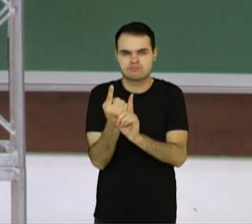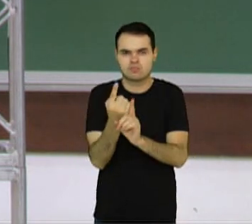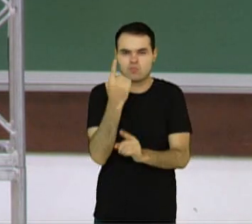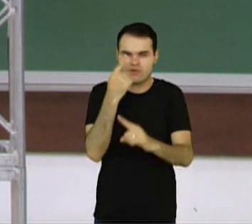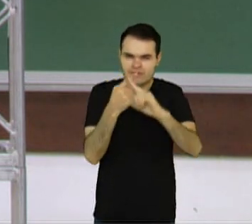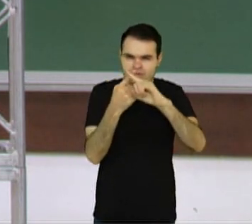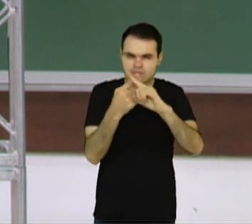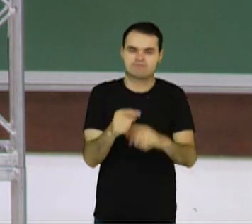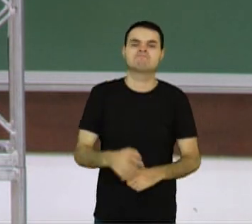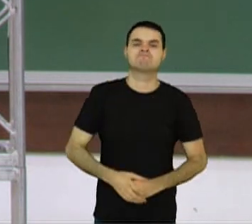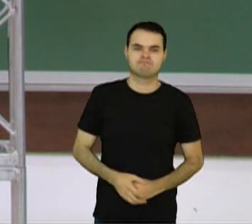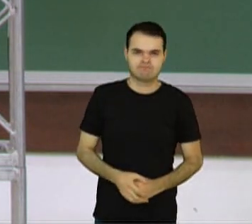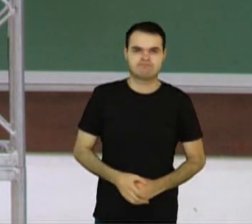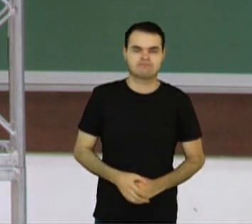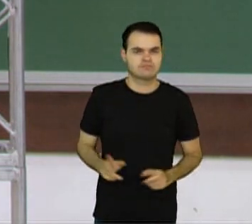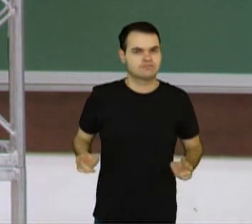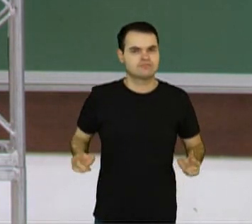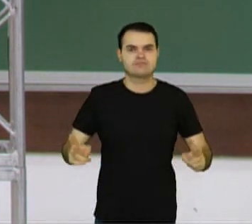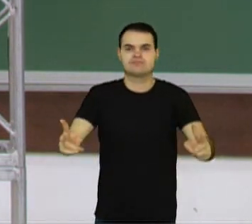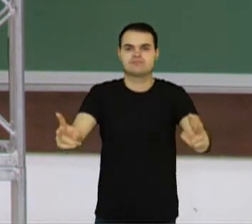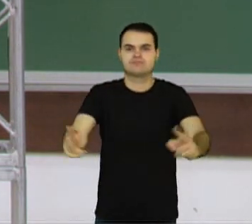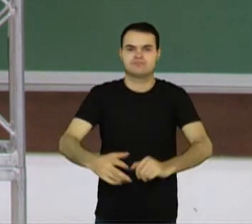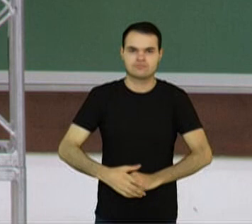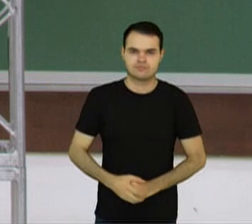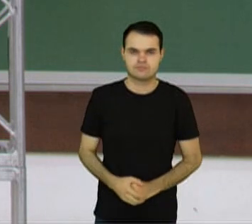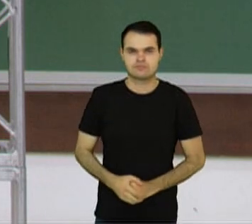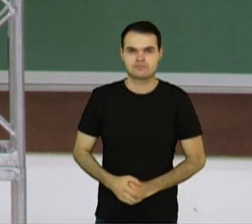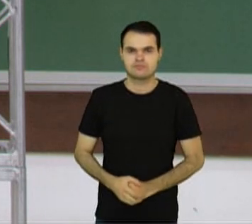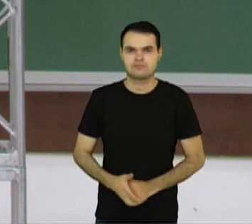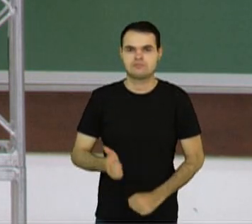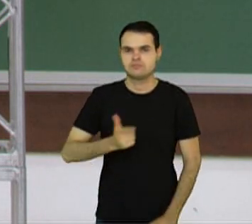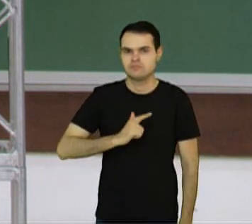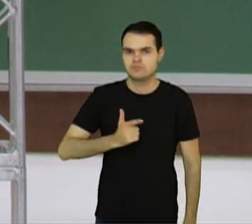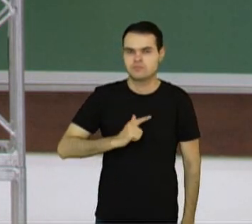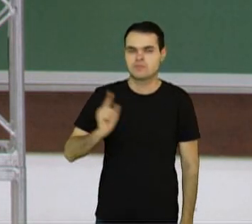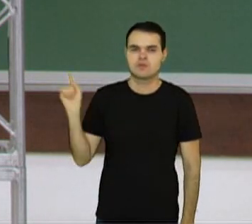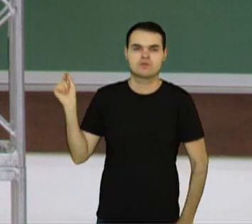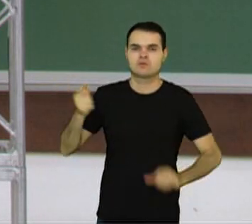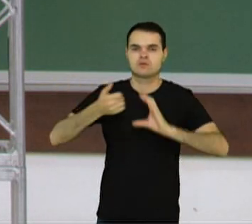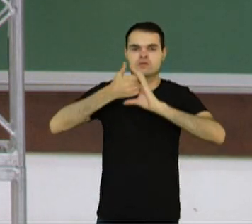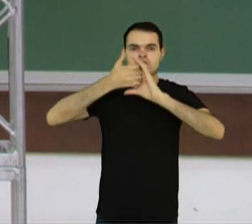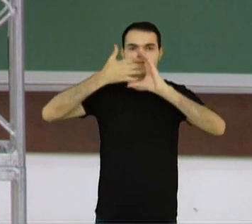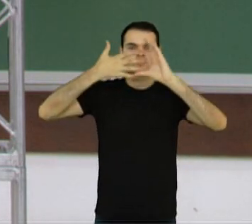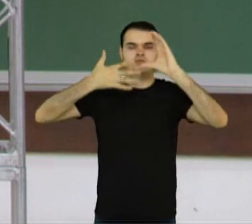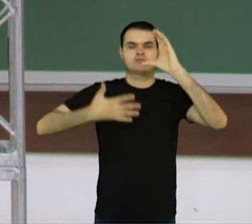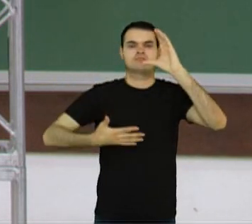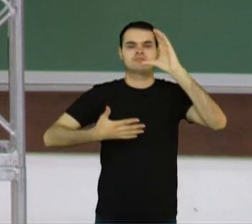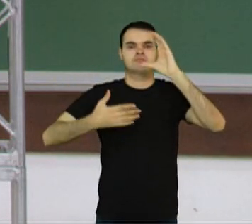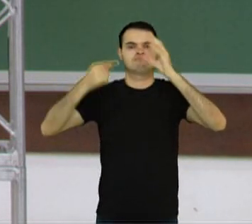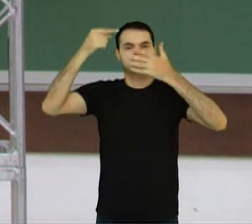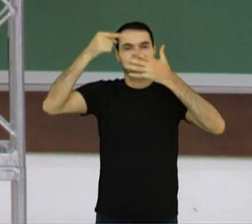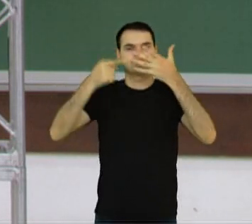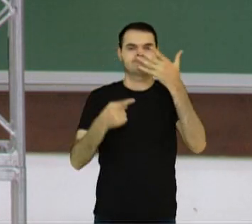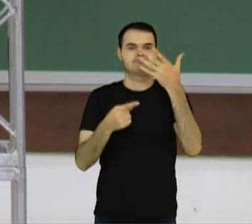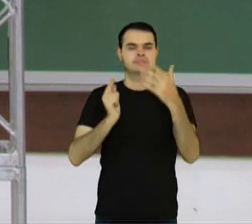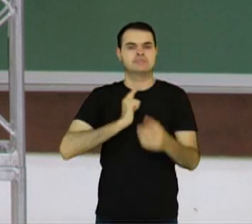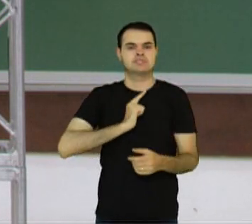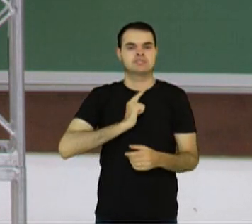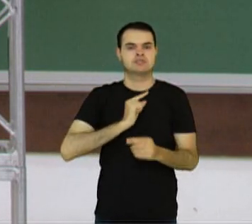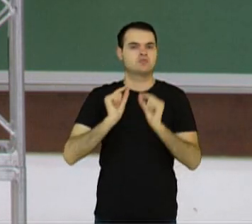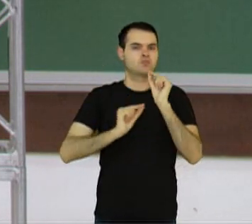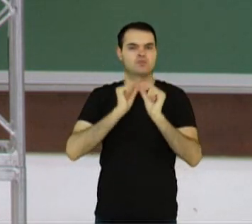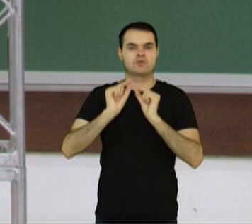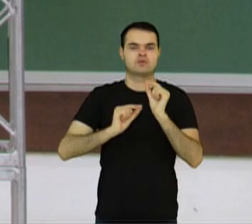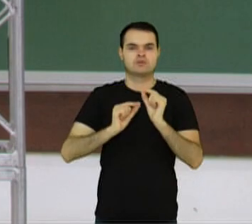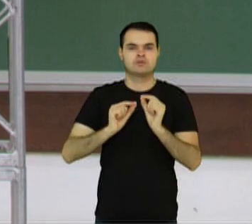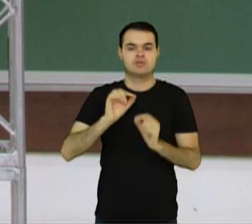única vez, certo? Avançando aqui. Temos ali a caracterização e olha o que temos aqui nessa estruturação. Ó.